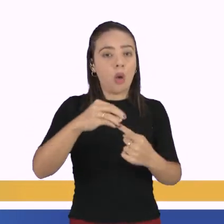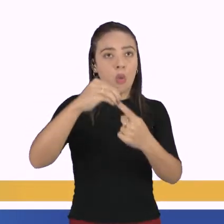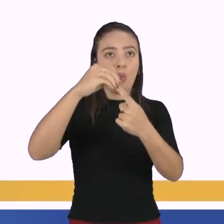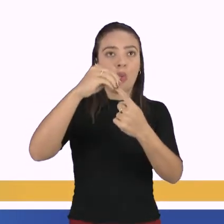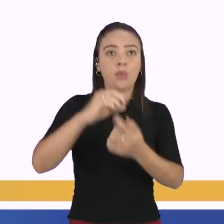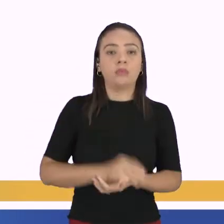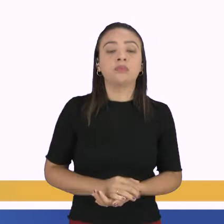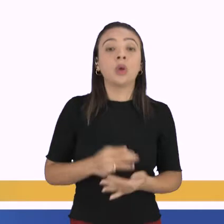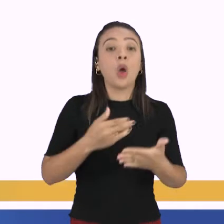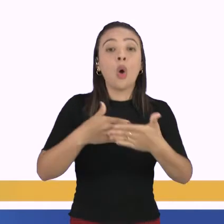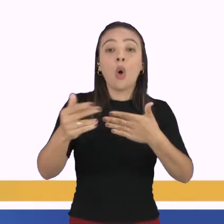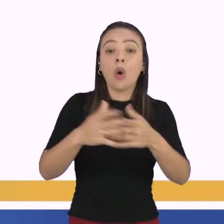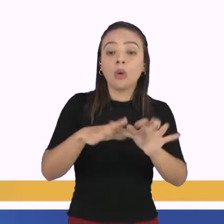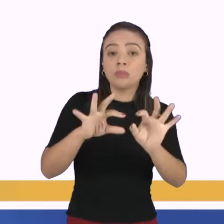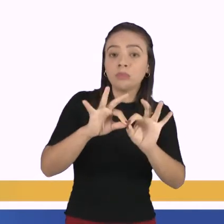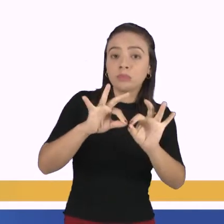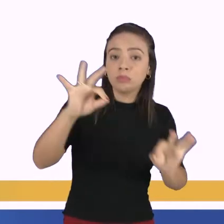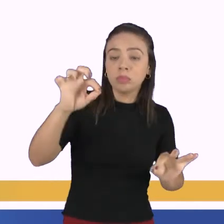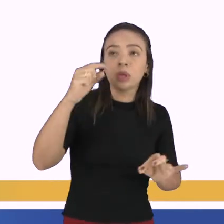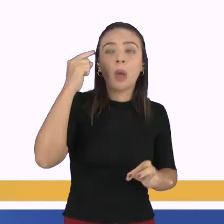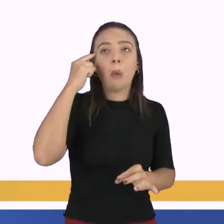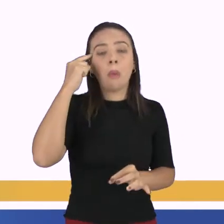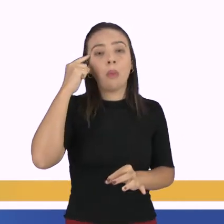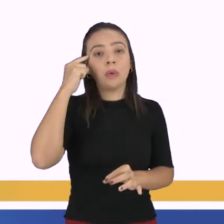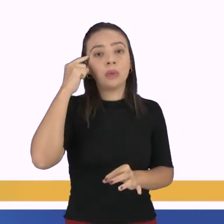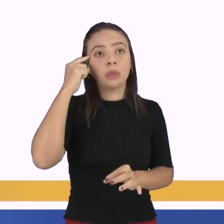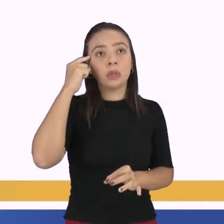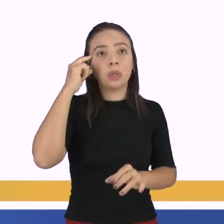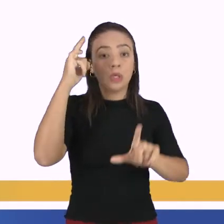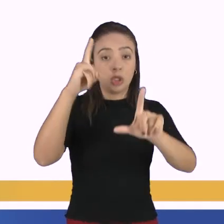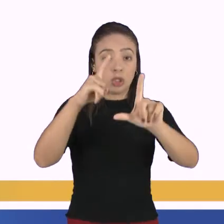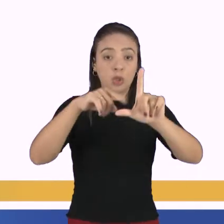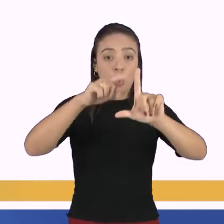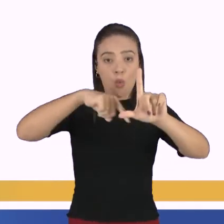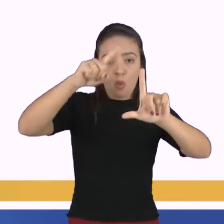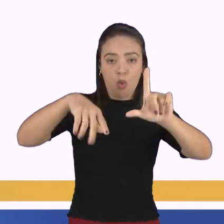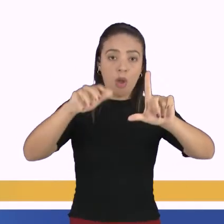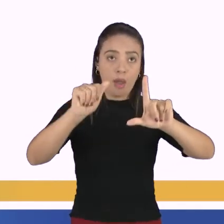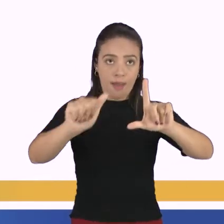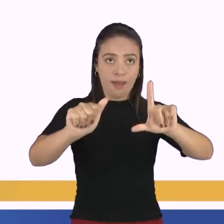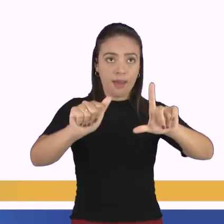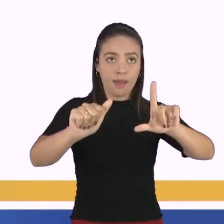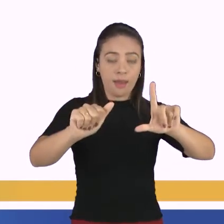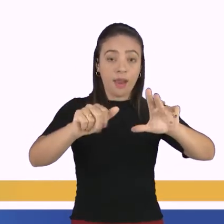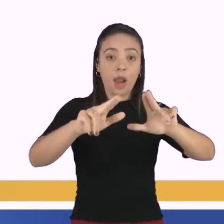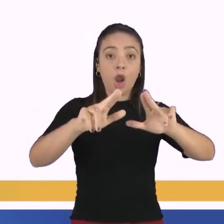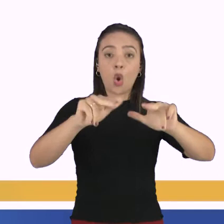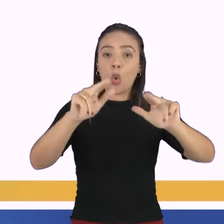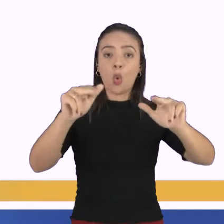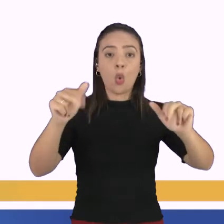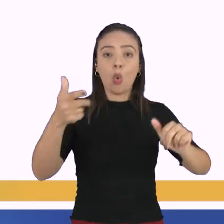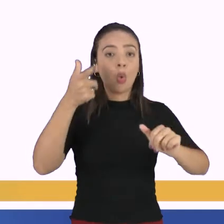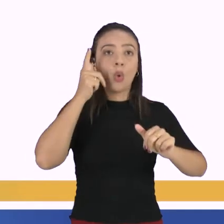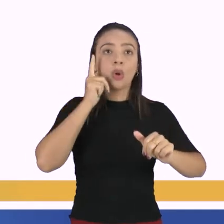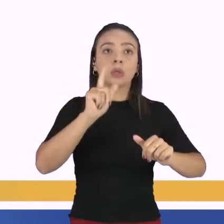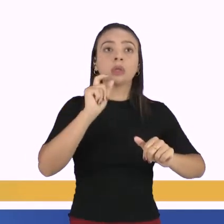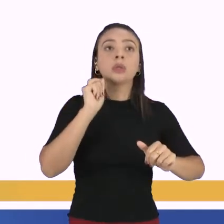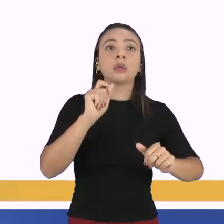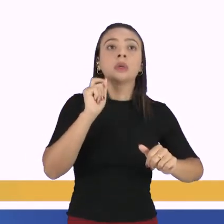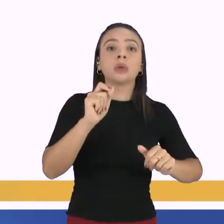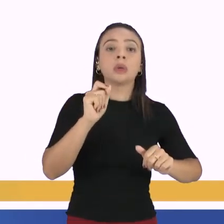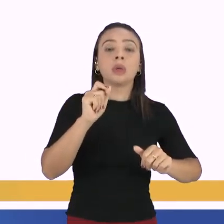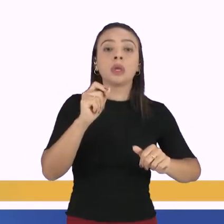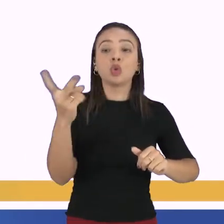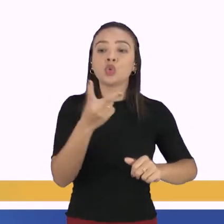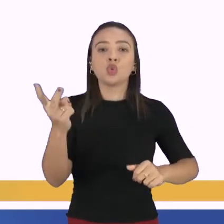palavras, qualquer reta vertical que eu imaginar no gráfico A, essa reta nunca vai furar a nossa curva em